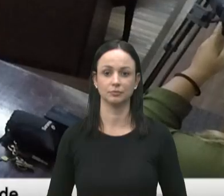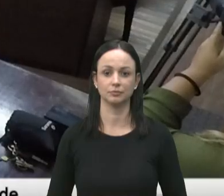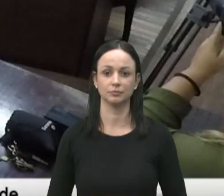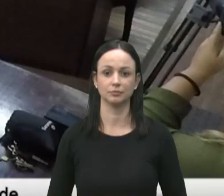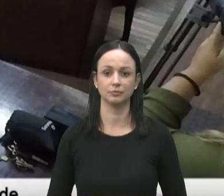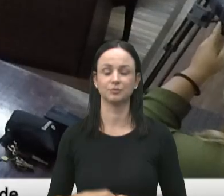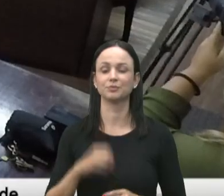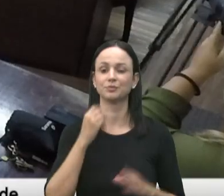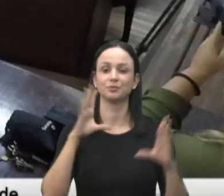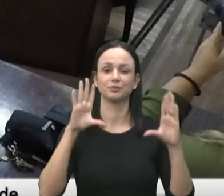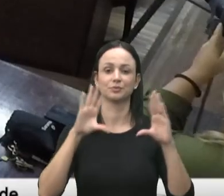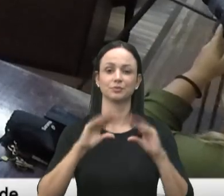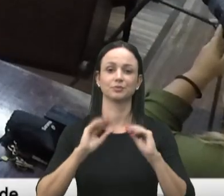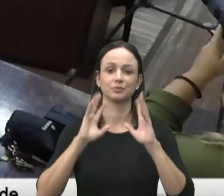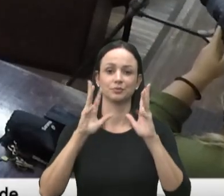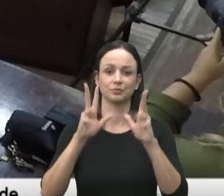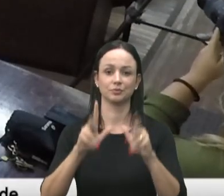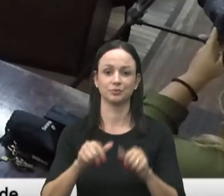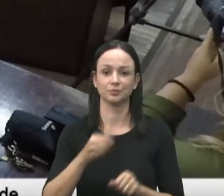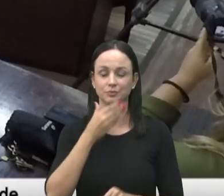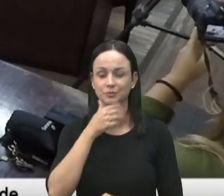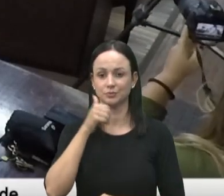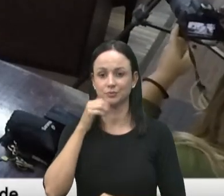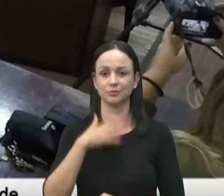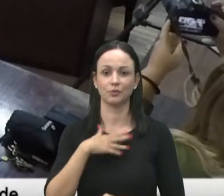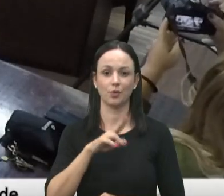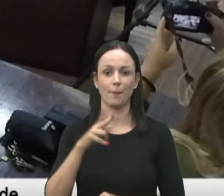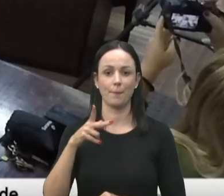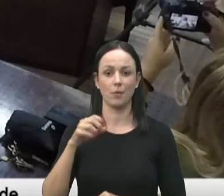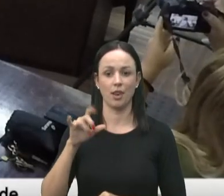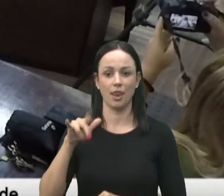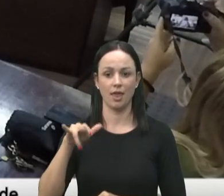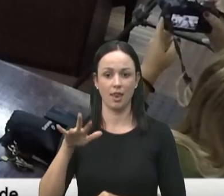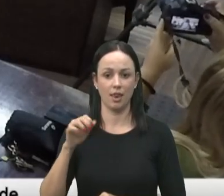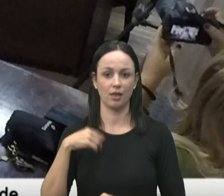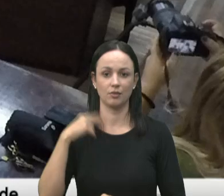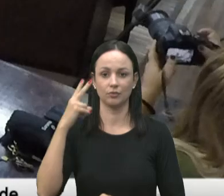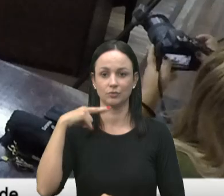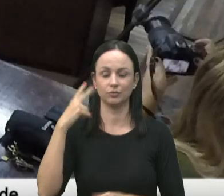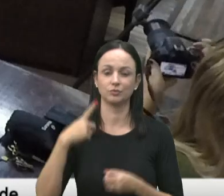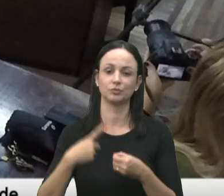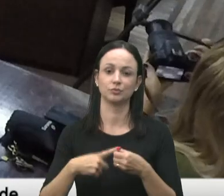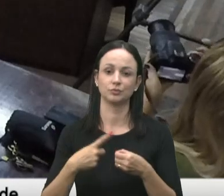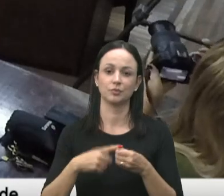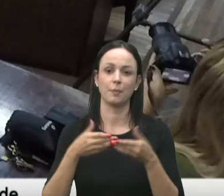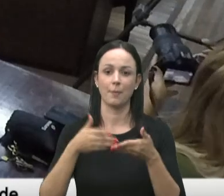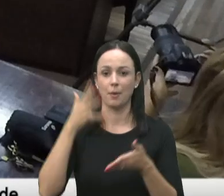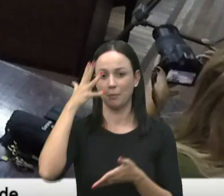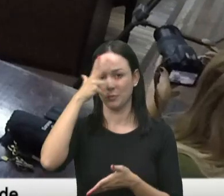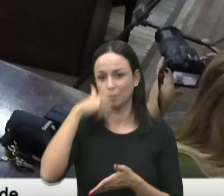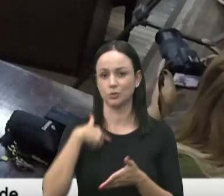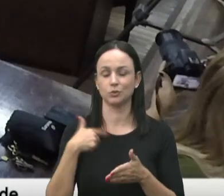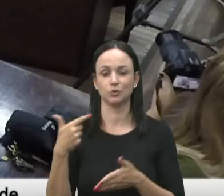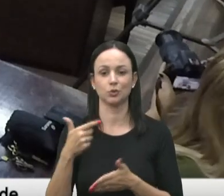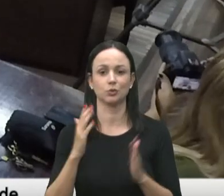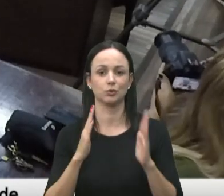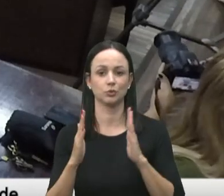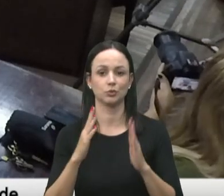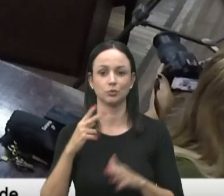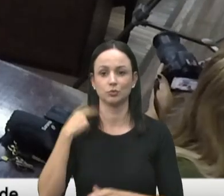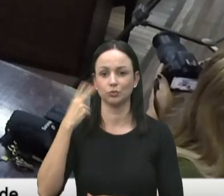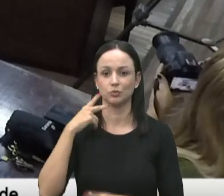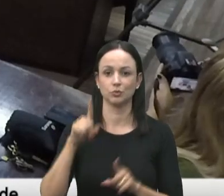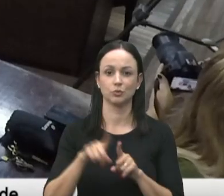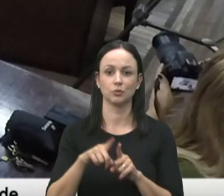Boa noite a todas e todos. Meu nome é Poliana. Eu sou vereadora no município de Barra Bonita, estou no meu segundo mandato e sou vereadora